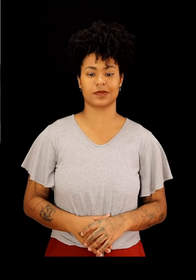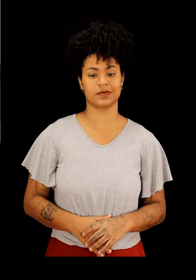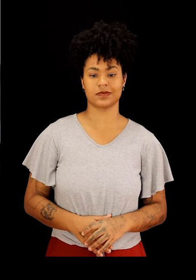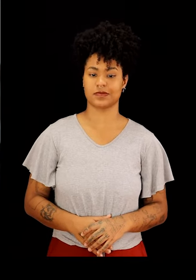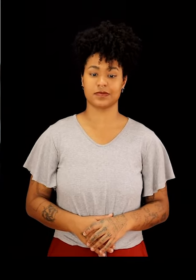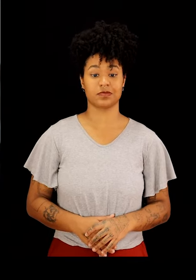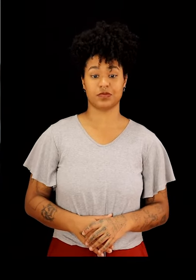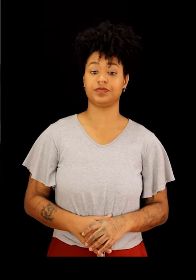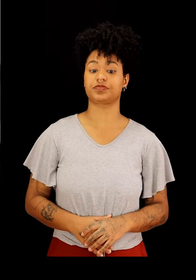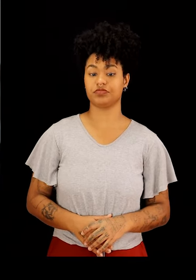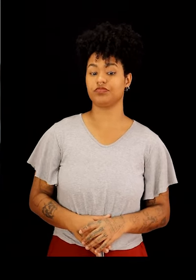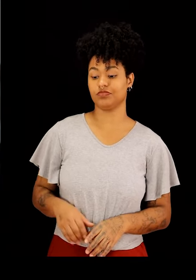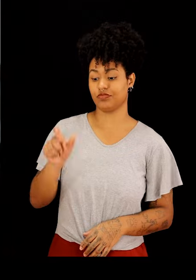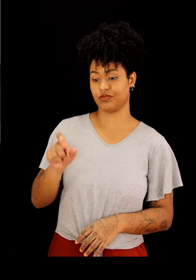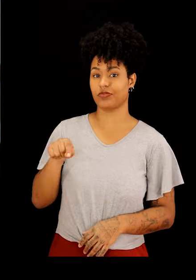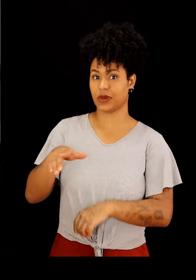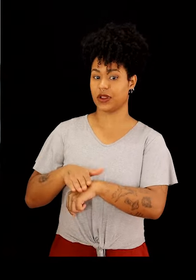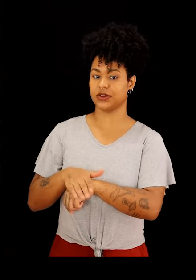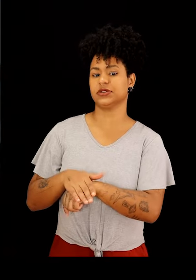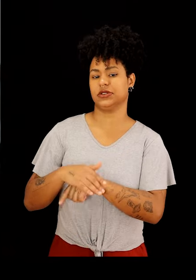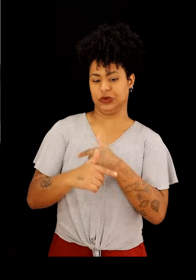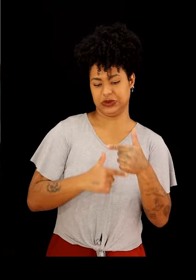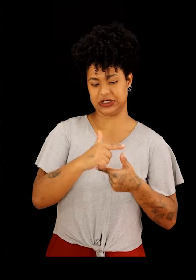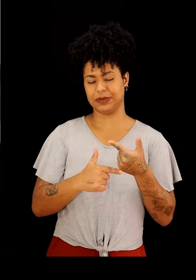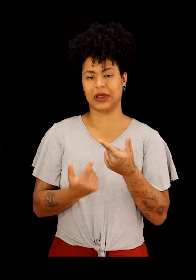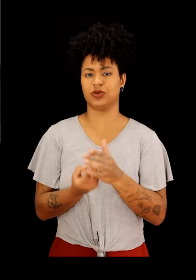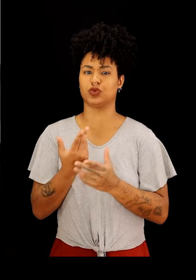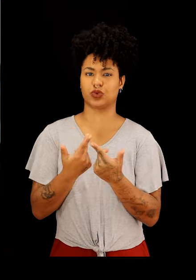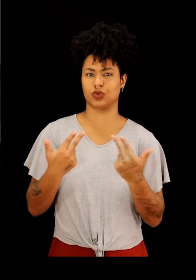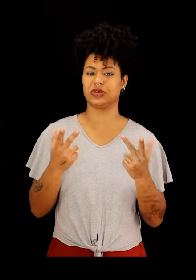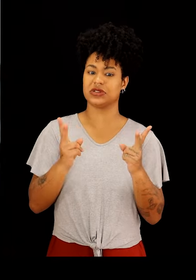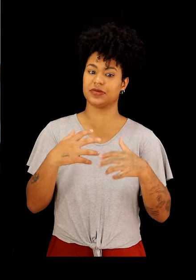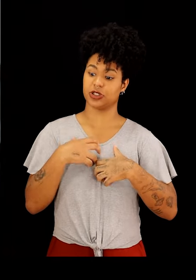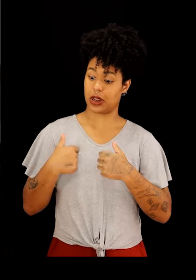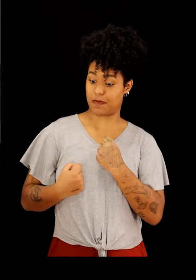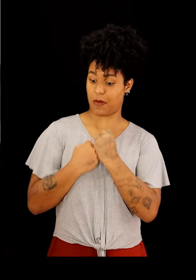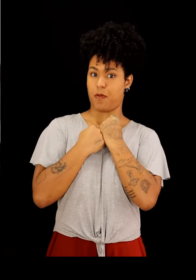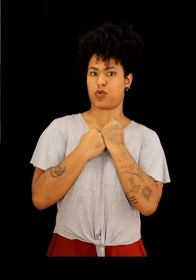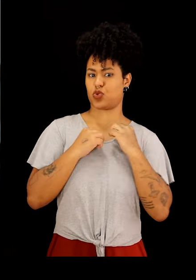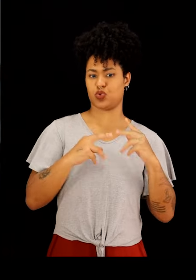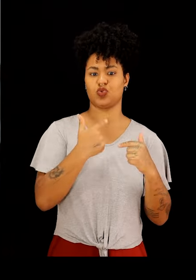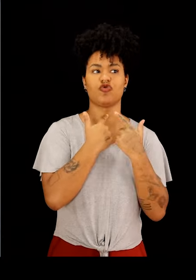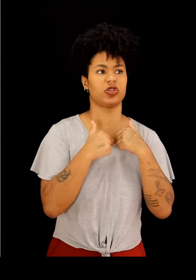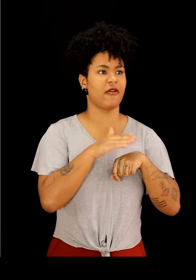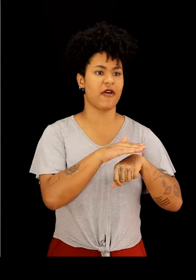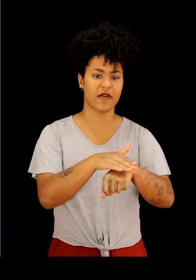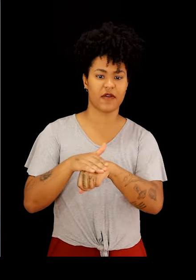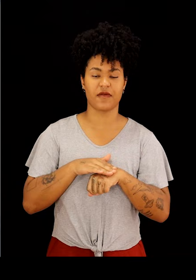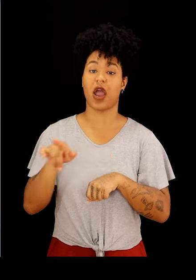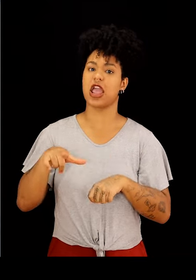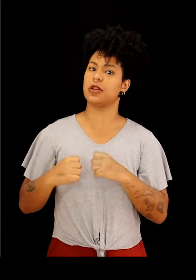Ele foi o meu próprio trabalho de uma forma que ele sempre me deu apoio para tudo que eu quis fazer.